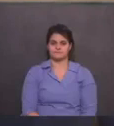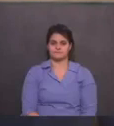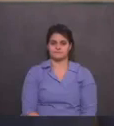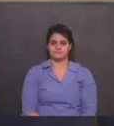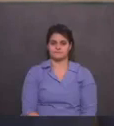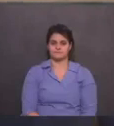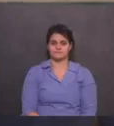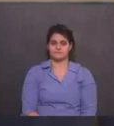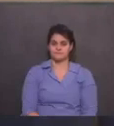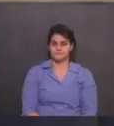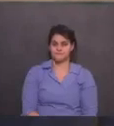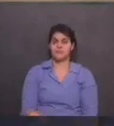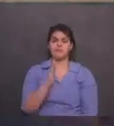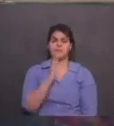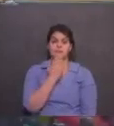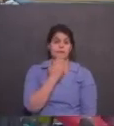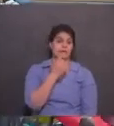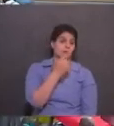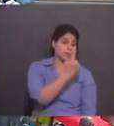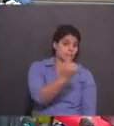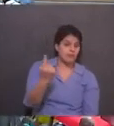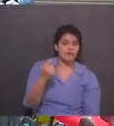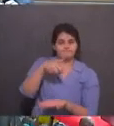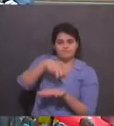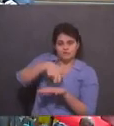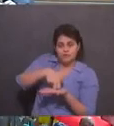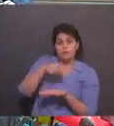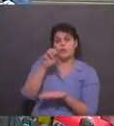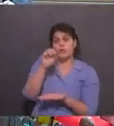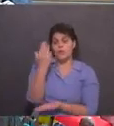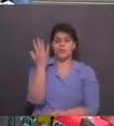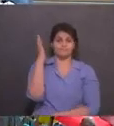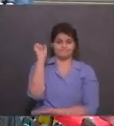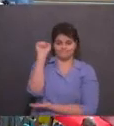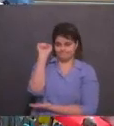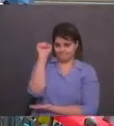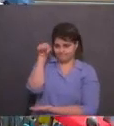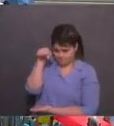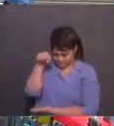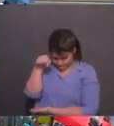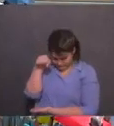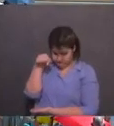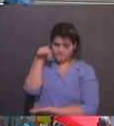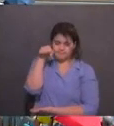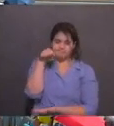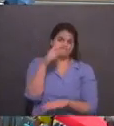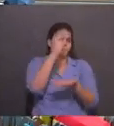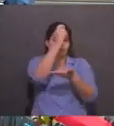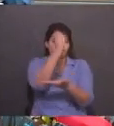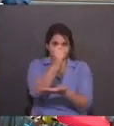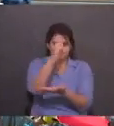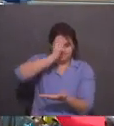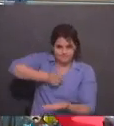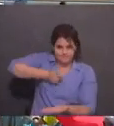Nas nossas possibilidades, ajoelhemos ou inclinemo-nos para receber a bênção do Santíssimo Sacramento.